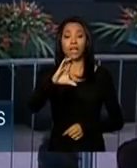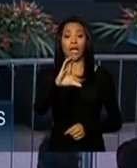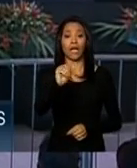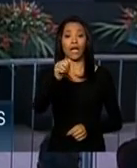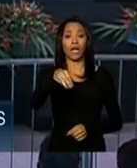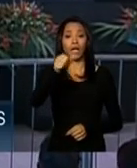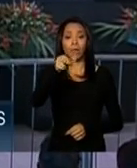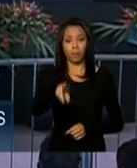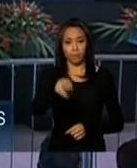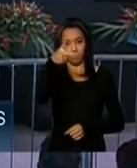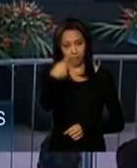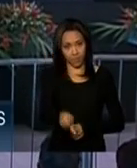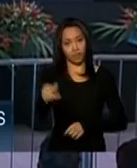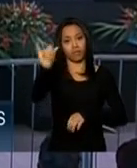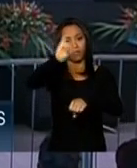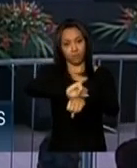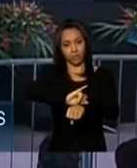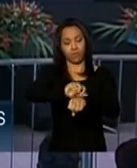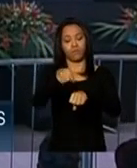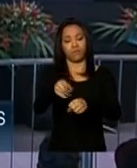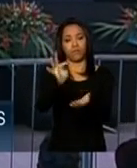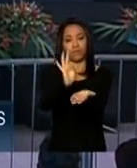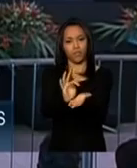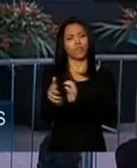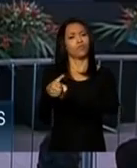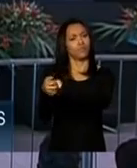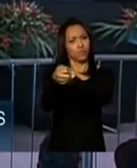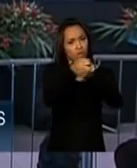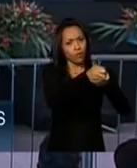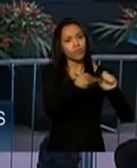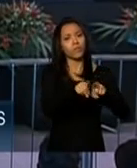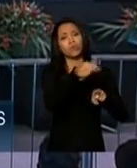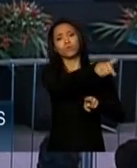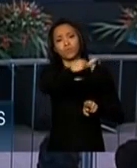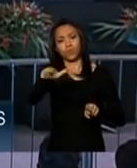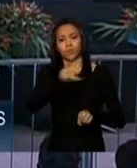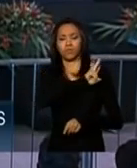qual saúdo todos os vereadores aqui presentes.